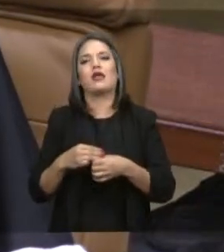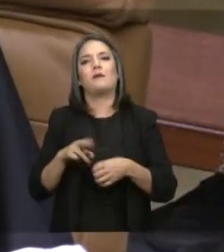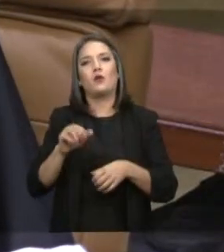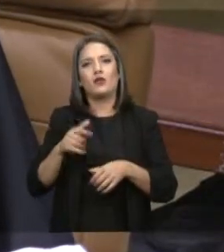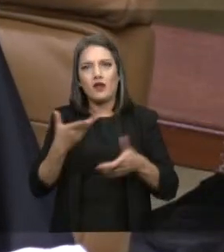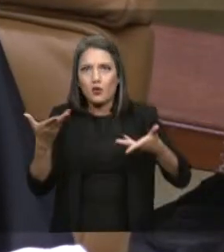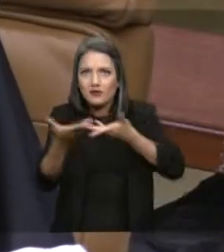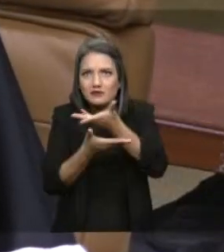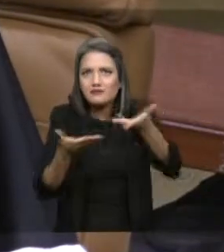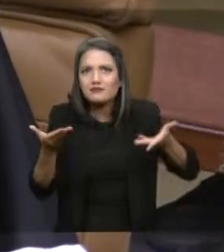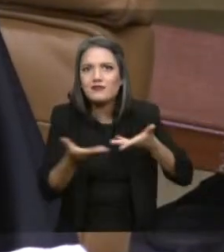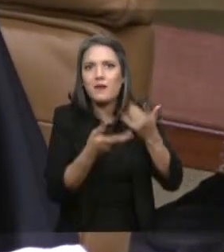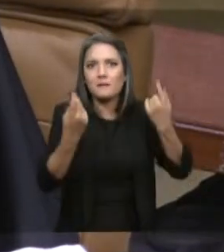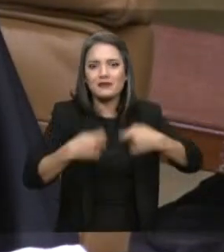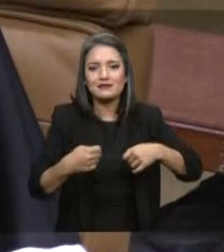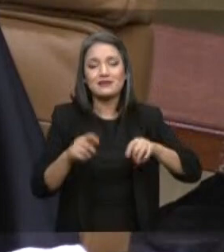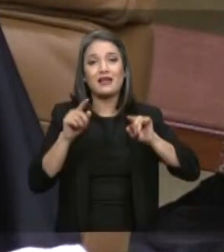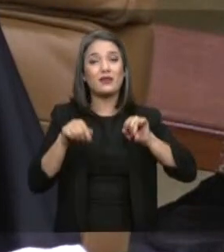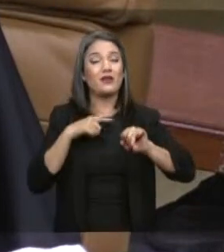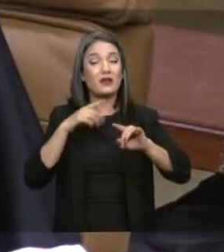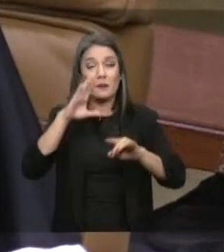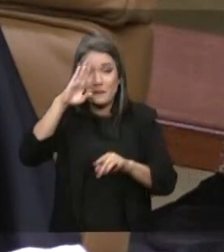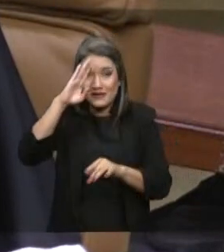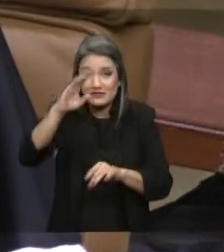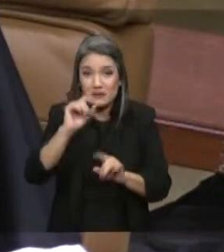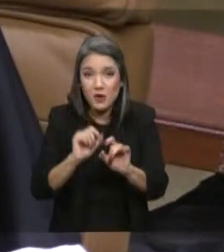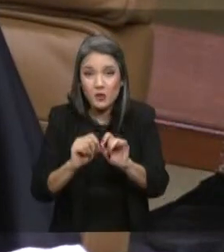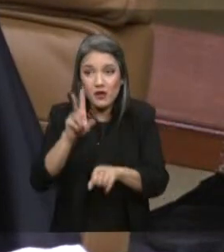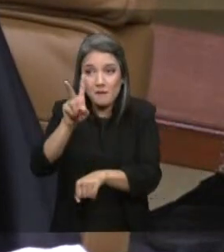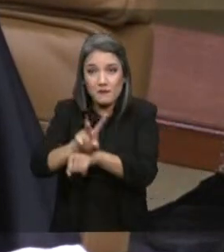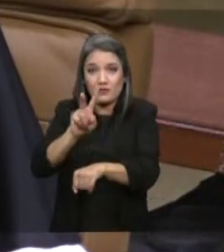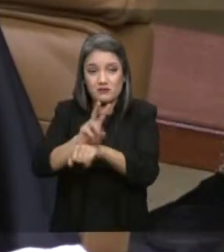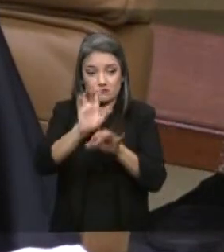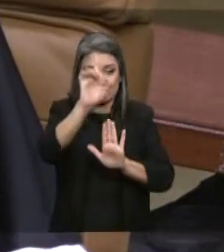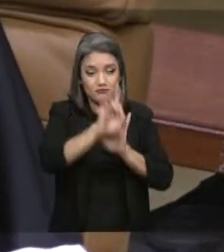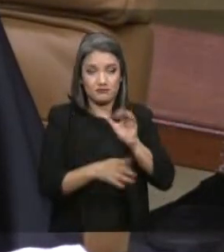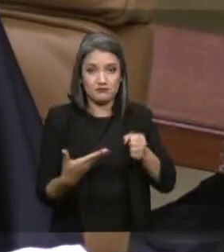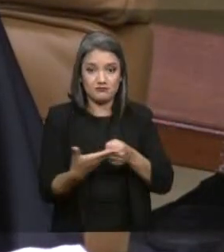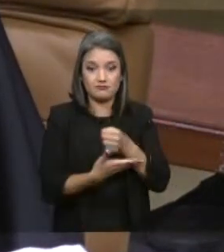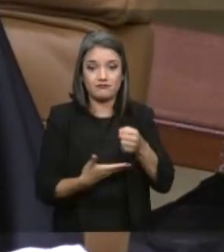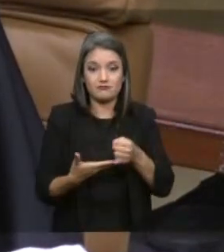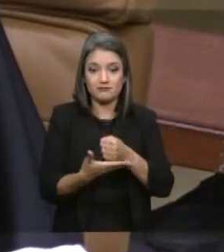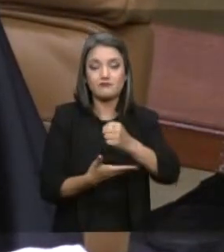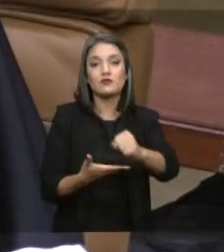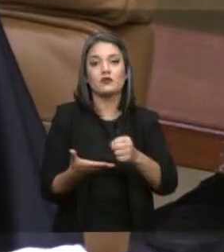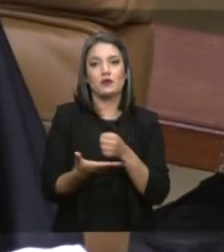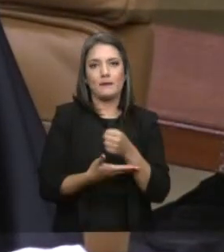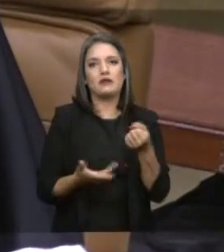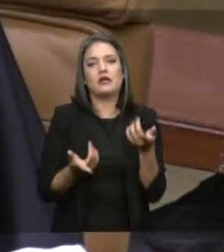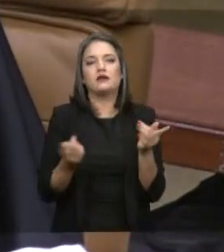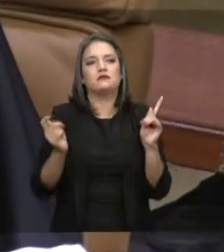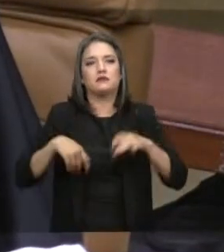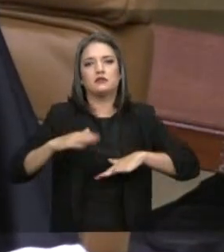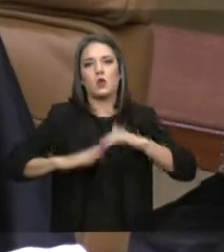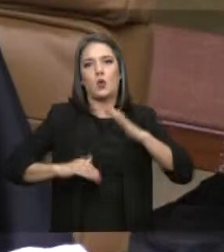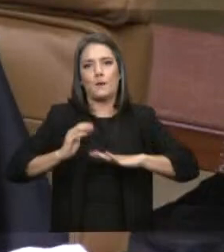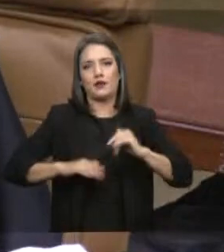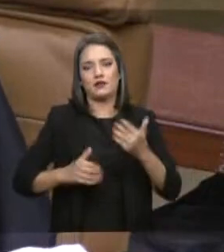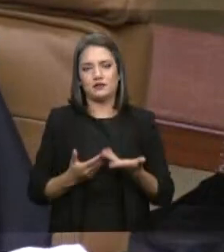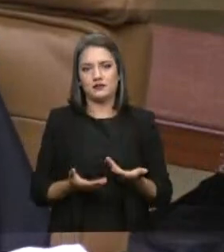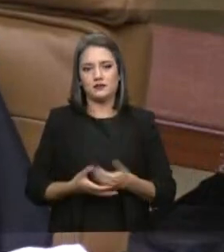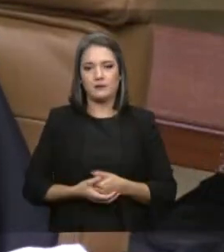sobre valor a proteção dos direitos fundamentais na dimensão vertical de competência